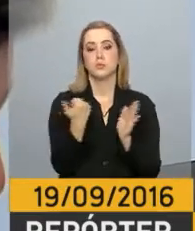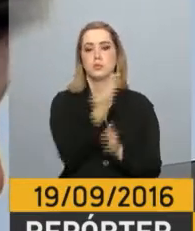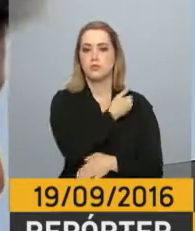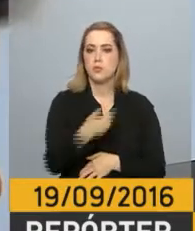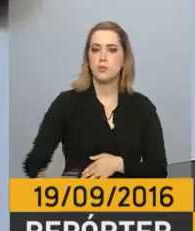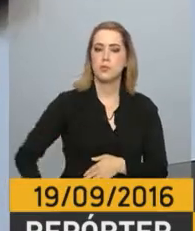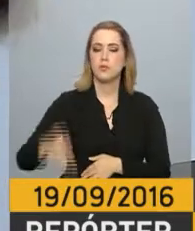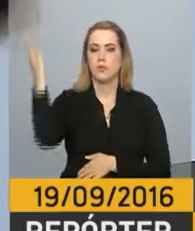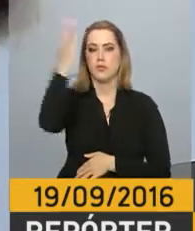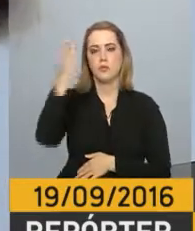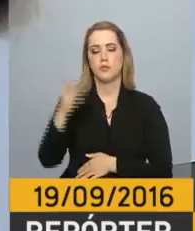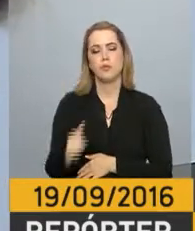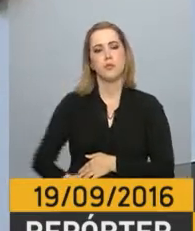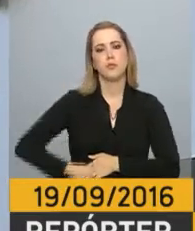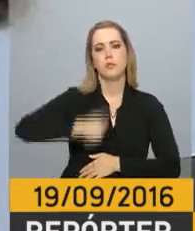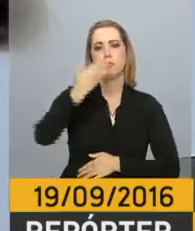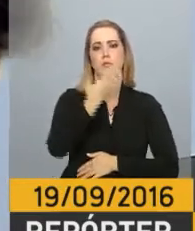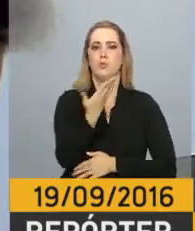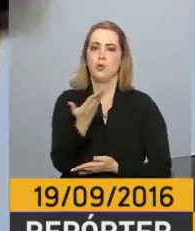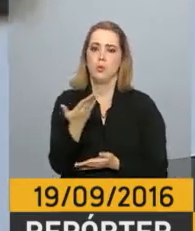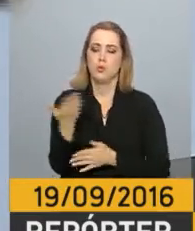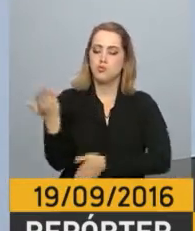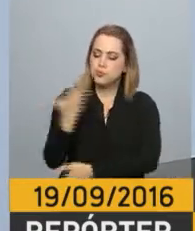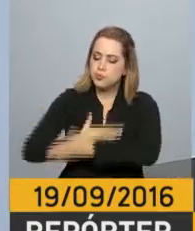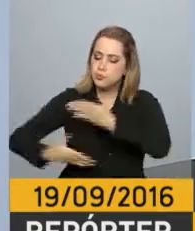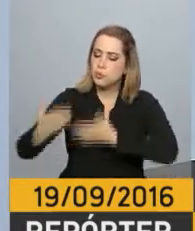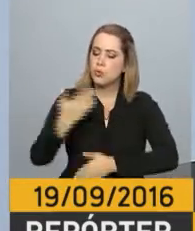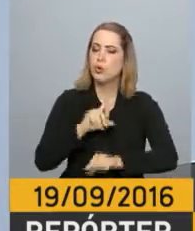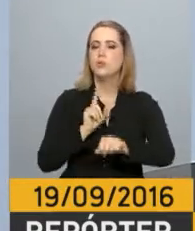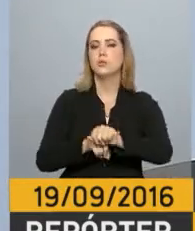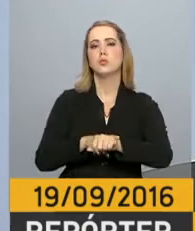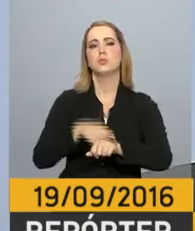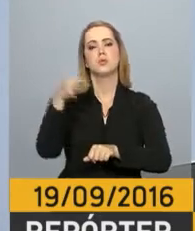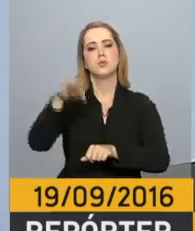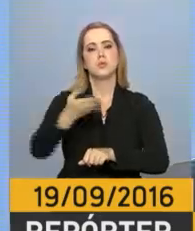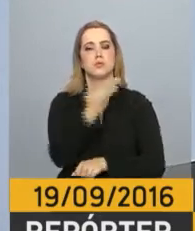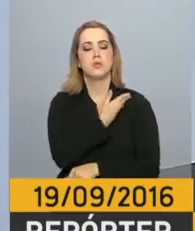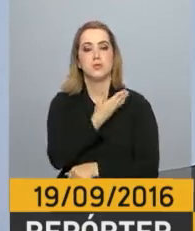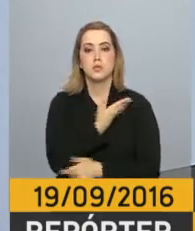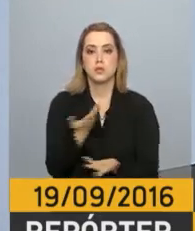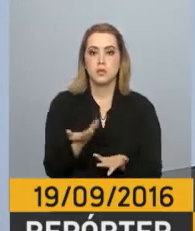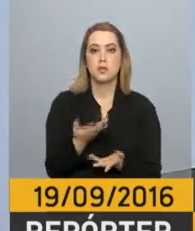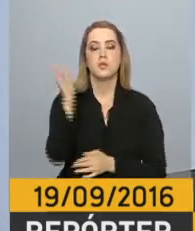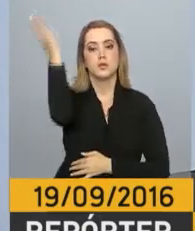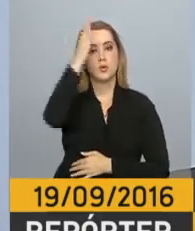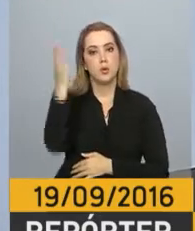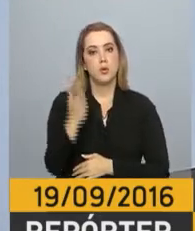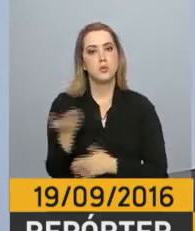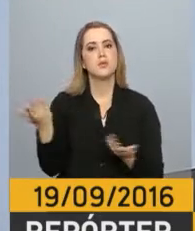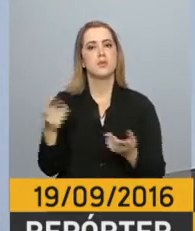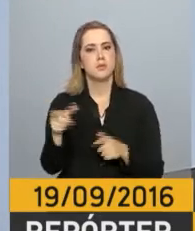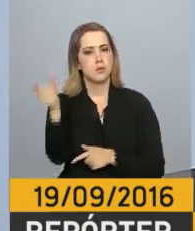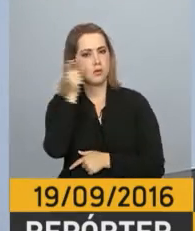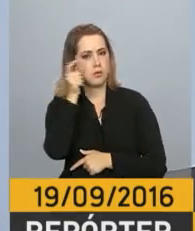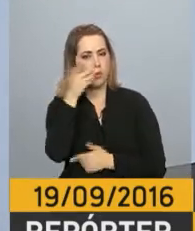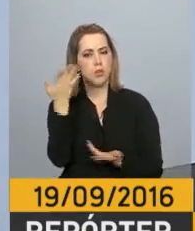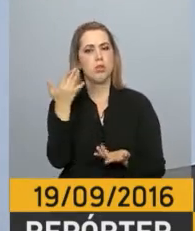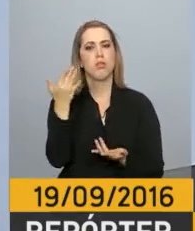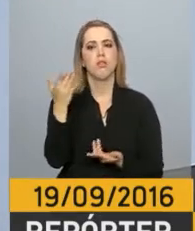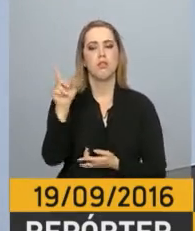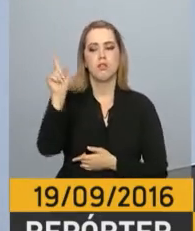amigável para o investimento e para o investidor. Todos têm escutado que o interesse no Brasil tem voltado com muita